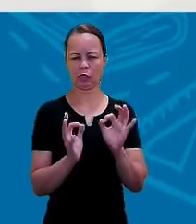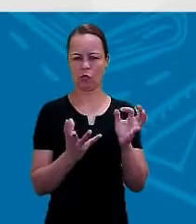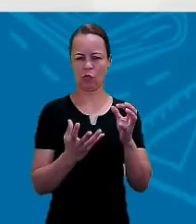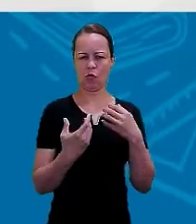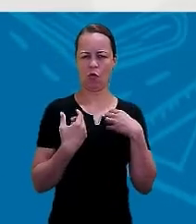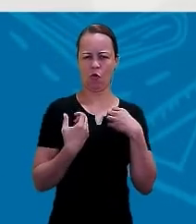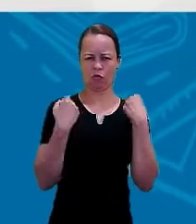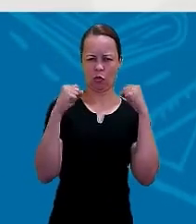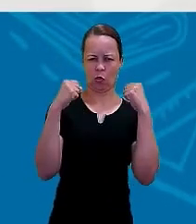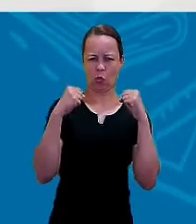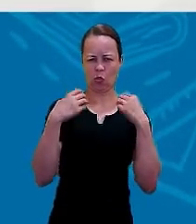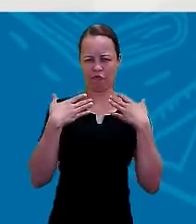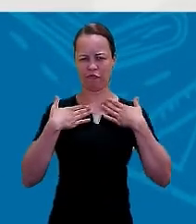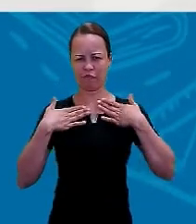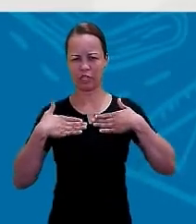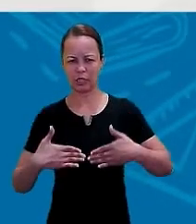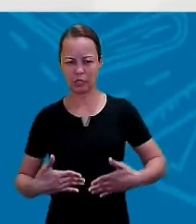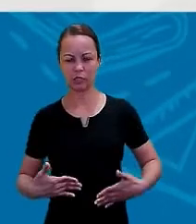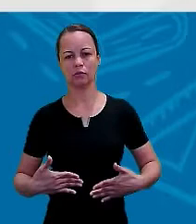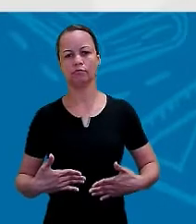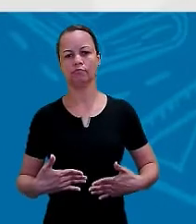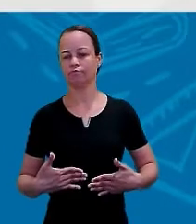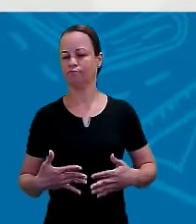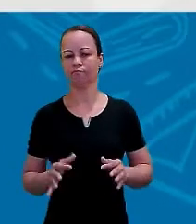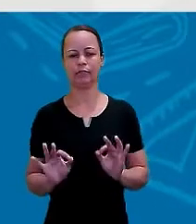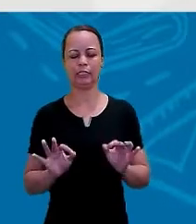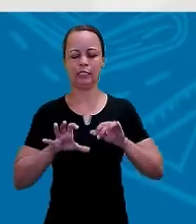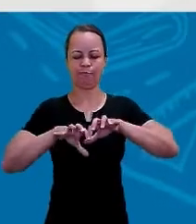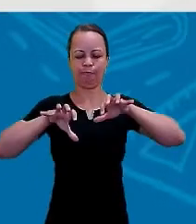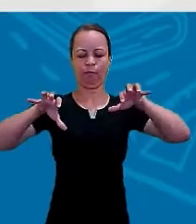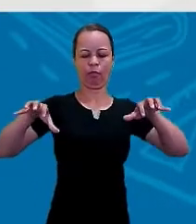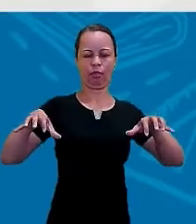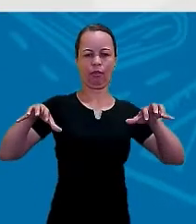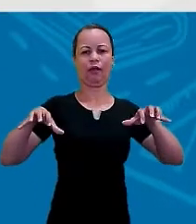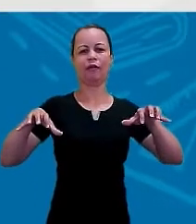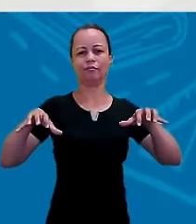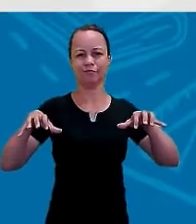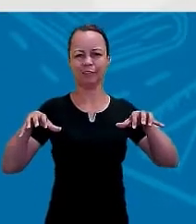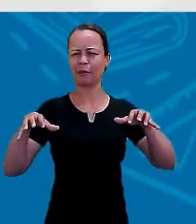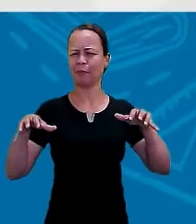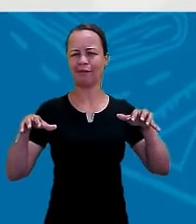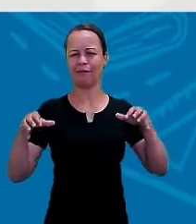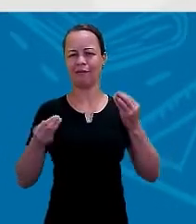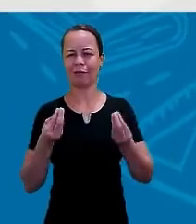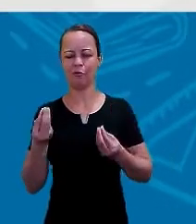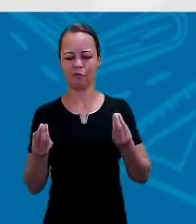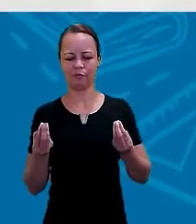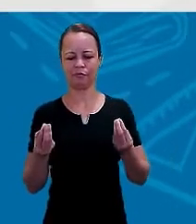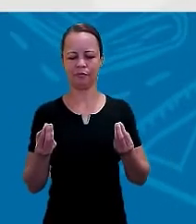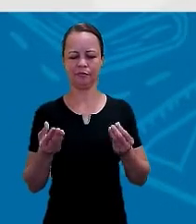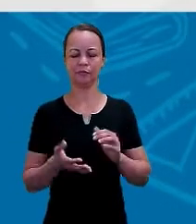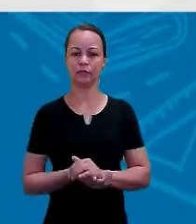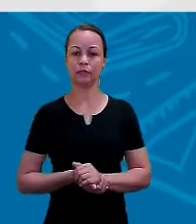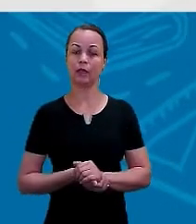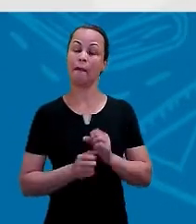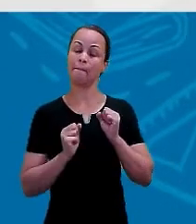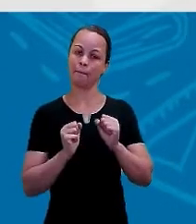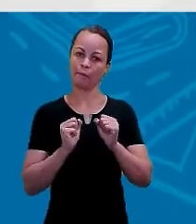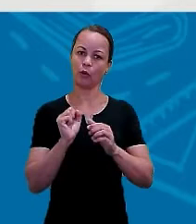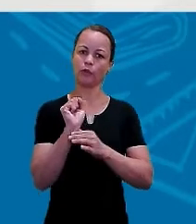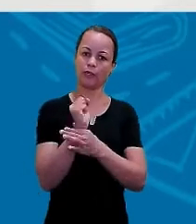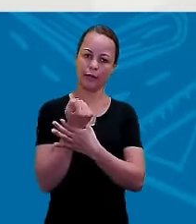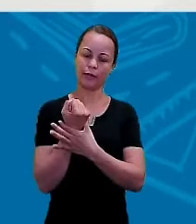física. Essa ideia de querer separar essa visão psicossomática. A gente pode garantir para você